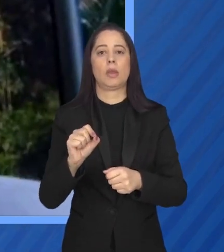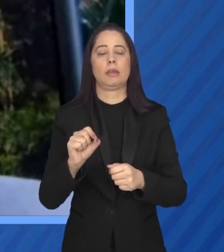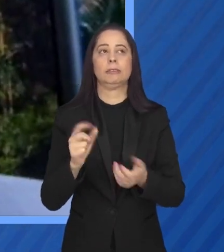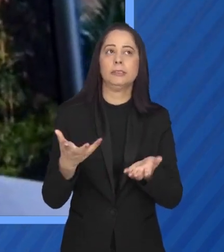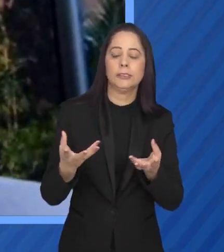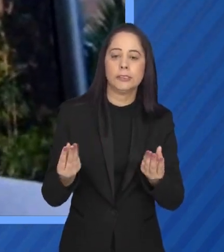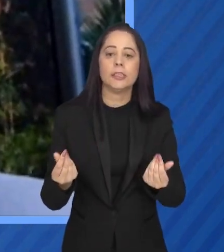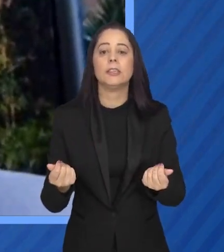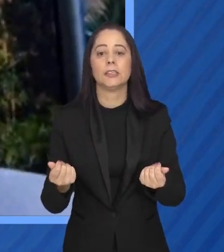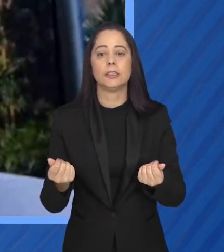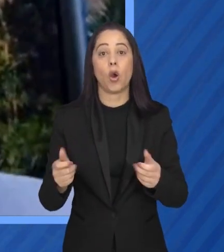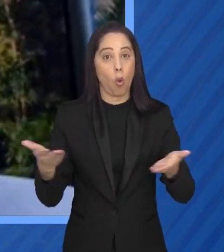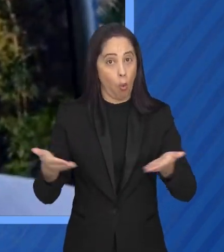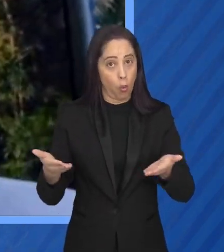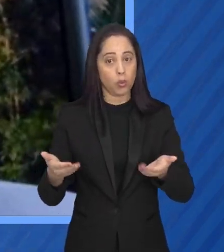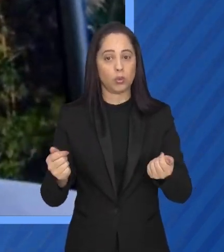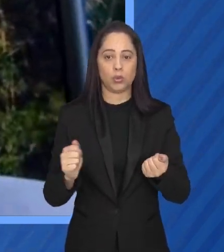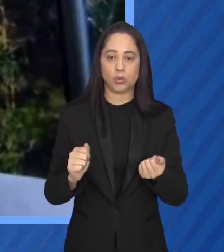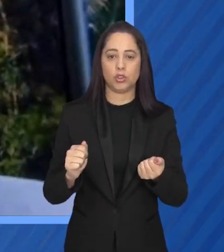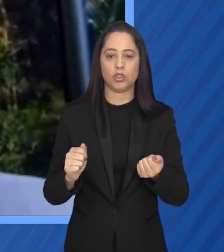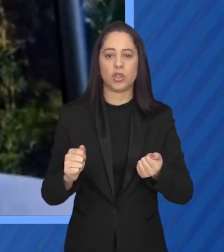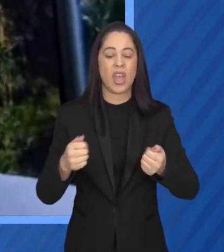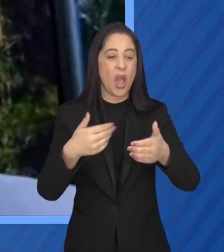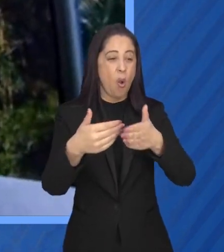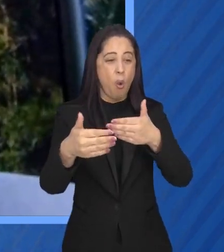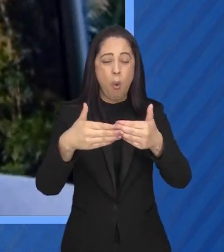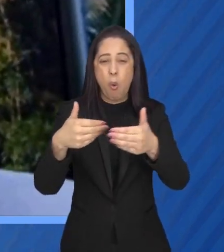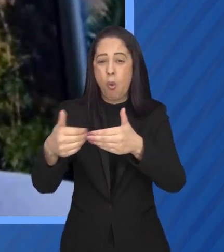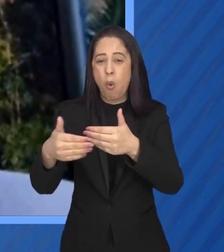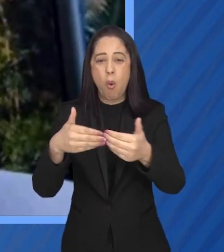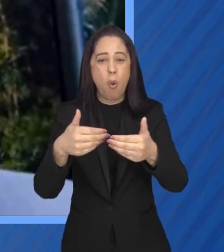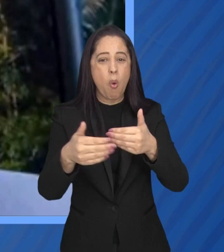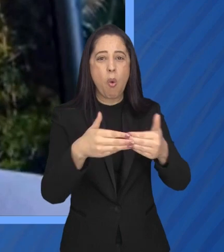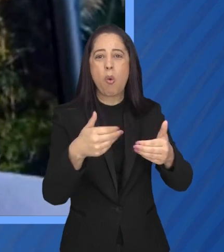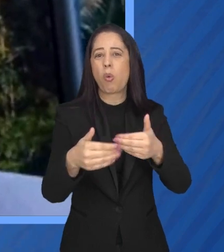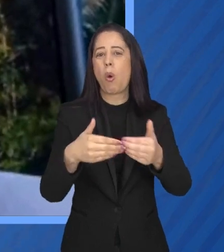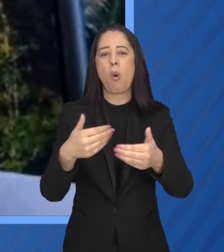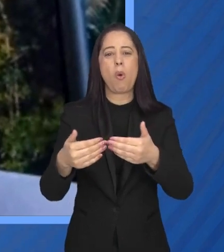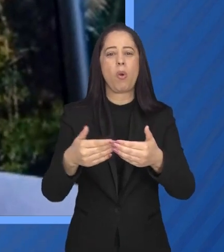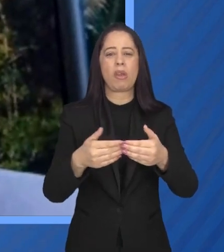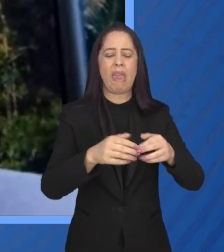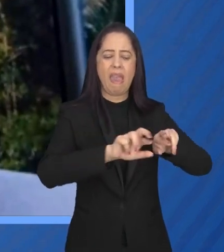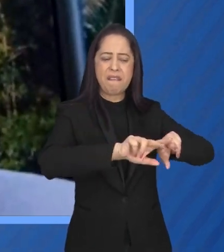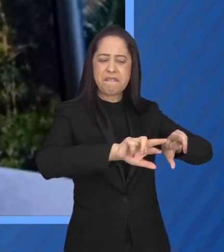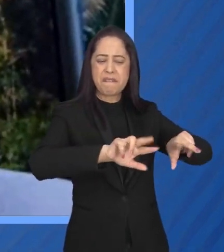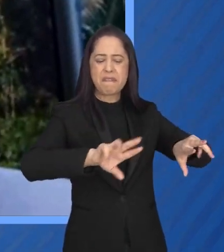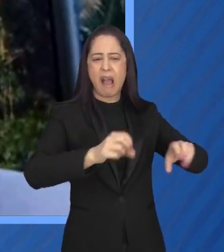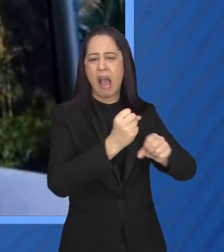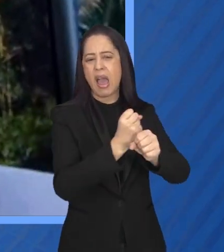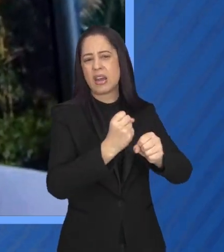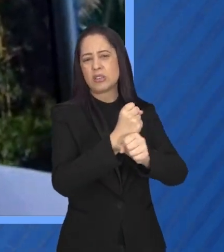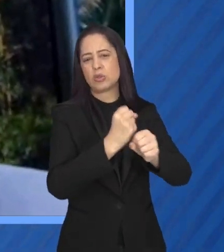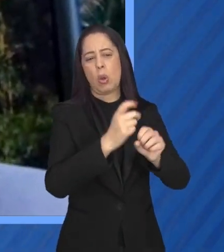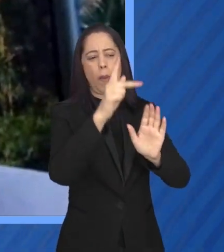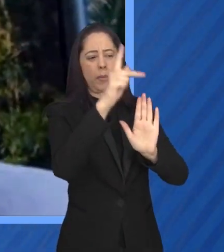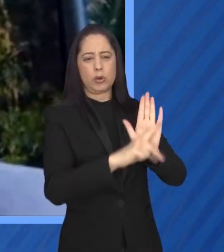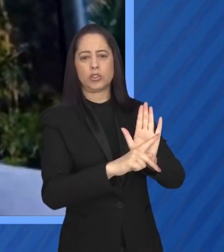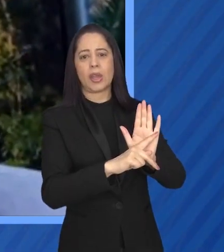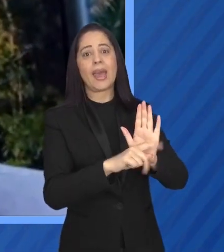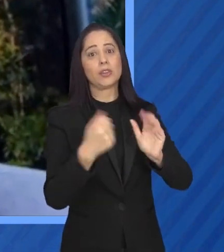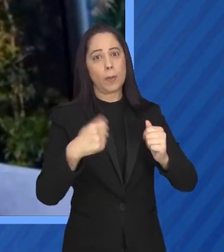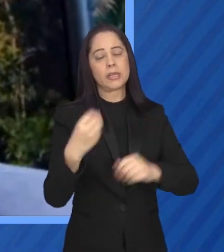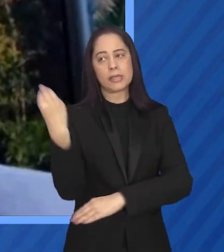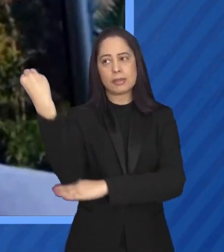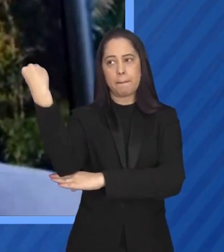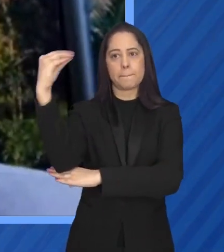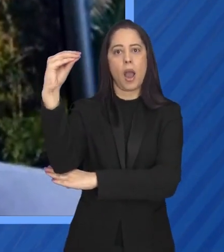seja, hoje, qualquer temporalidade da execução do projeto, ela tem que estar direto